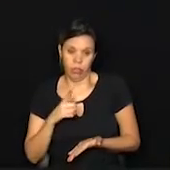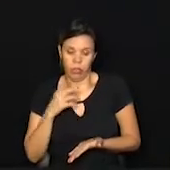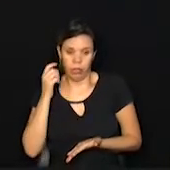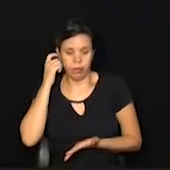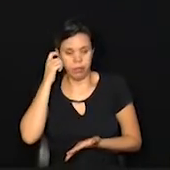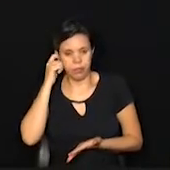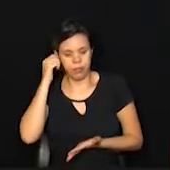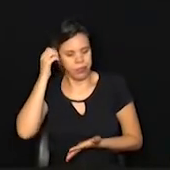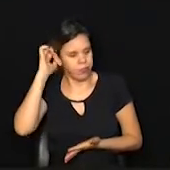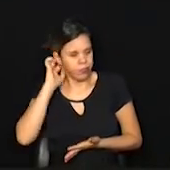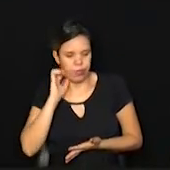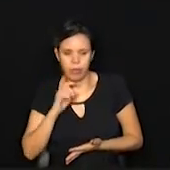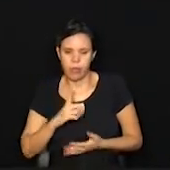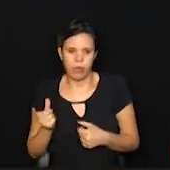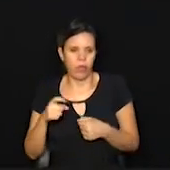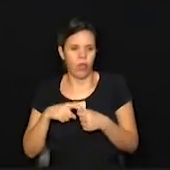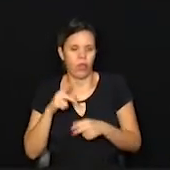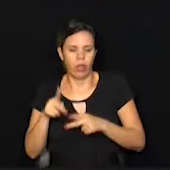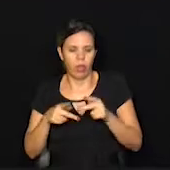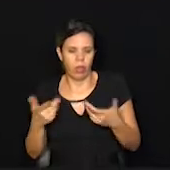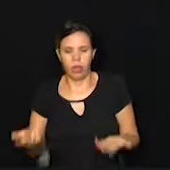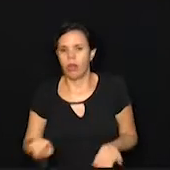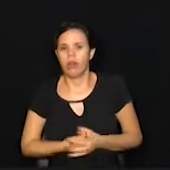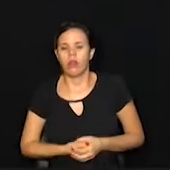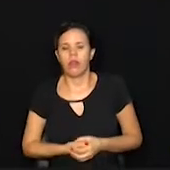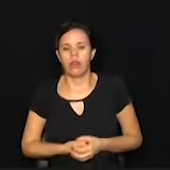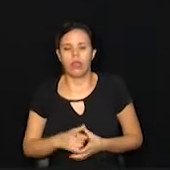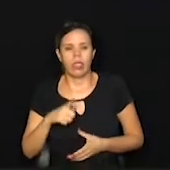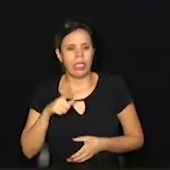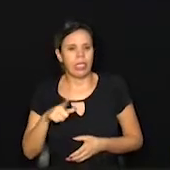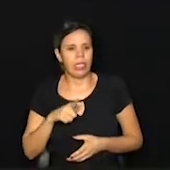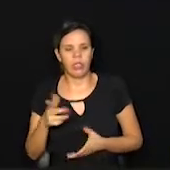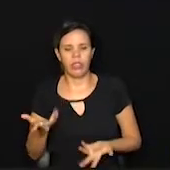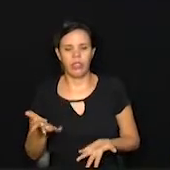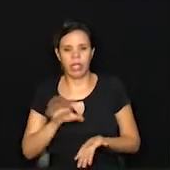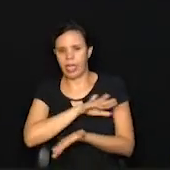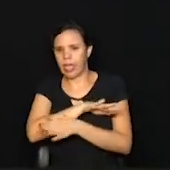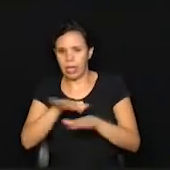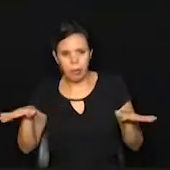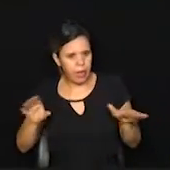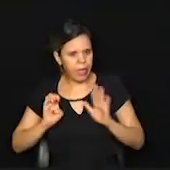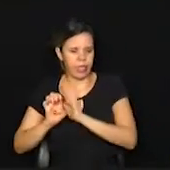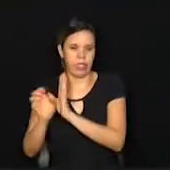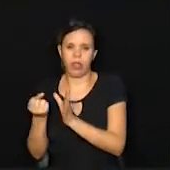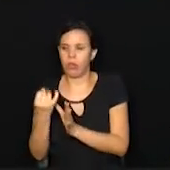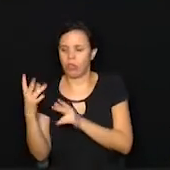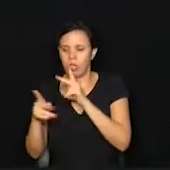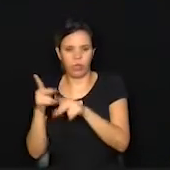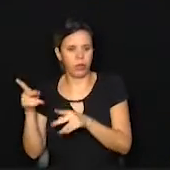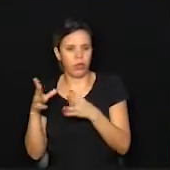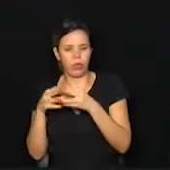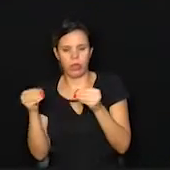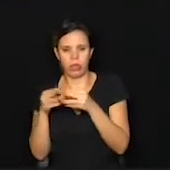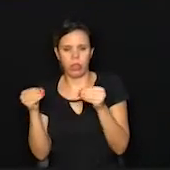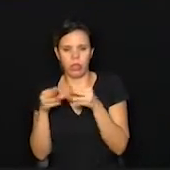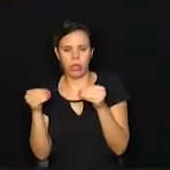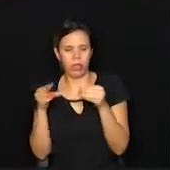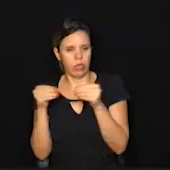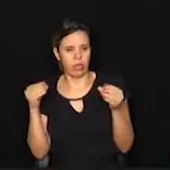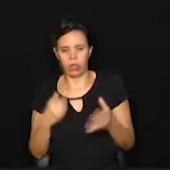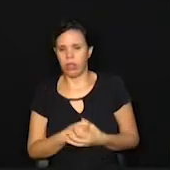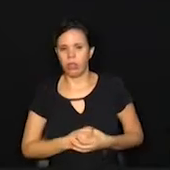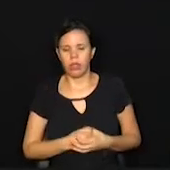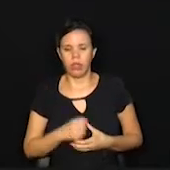político ele sabia que até uma retomada do povo e tive que cortar a cabeça da esquerda então a quantidade de gente que é desaparecida que é